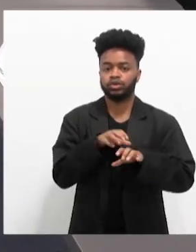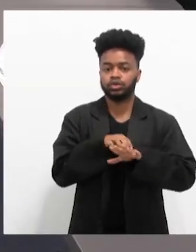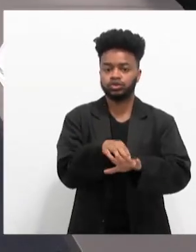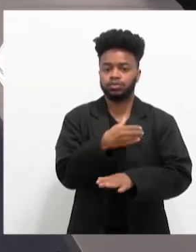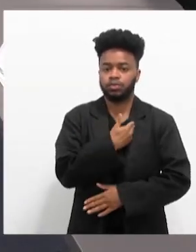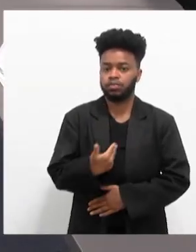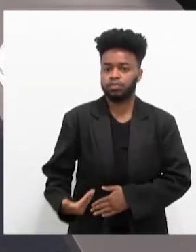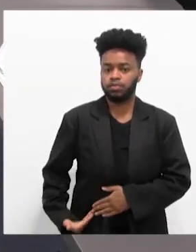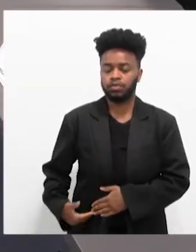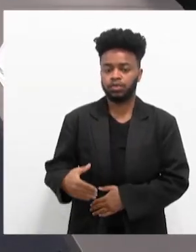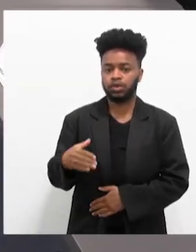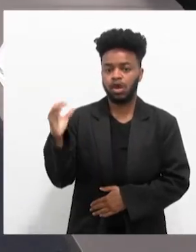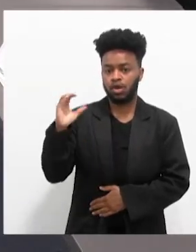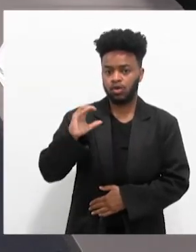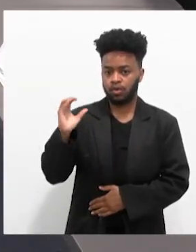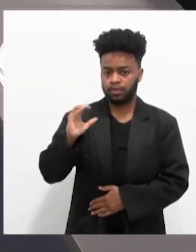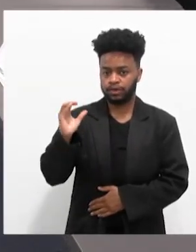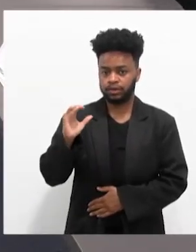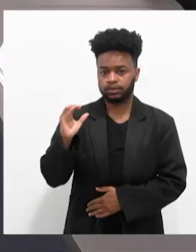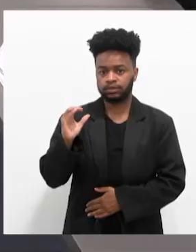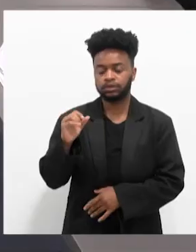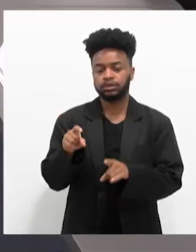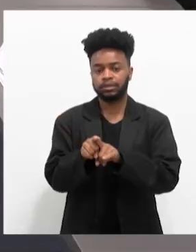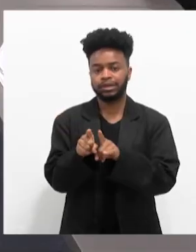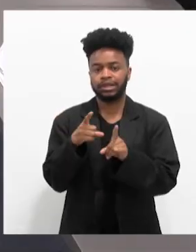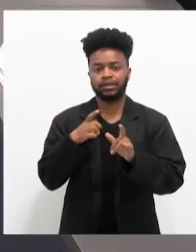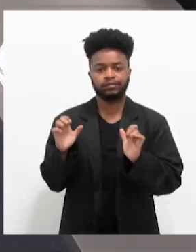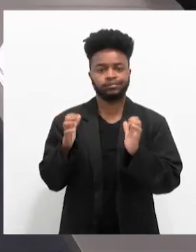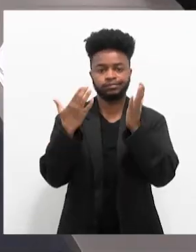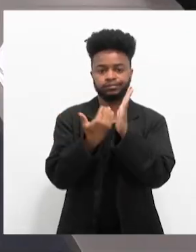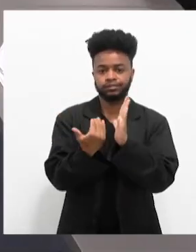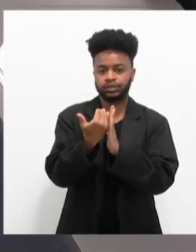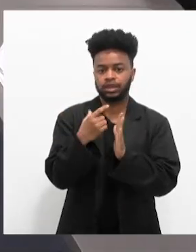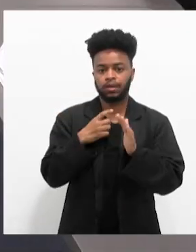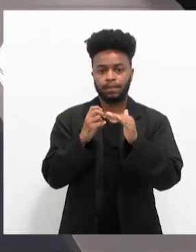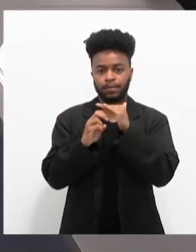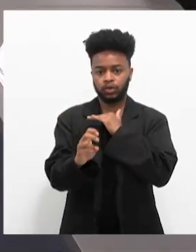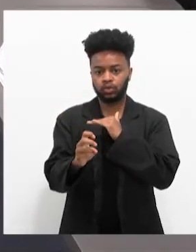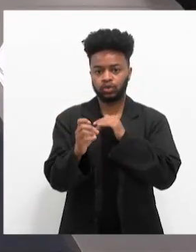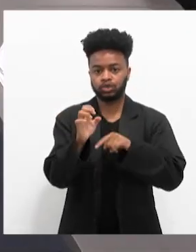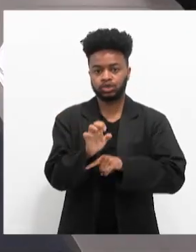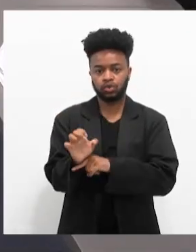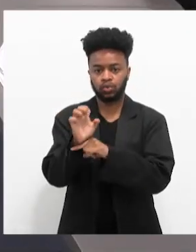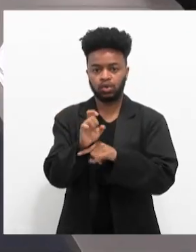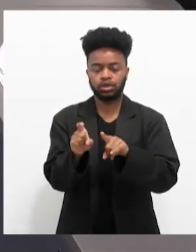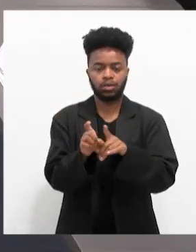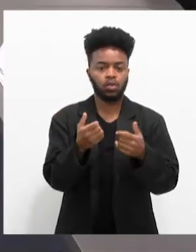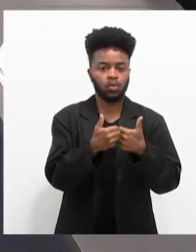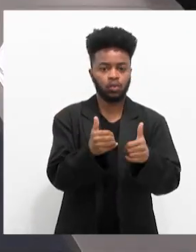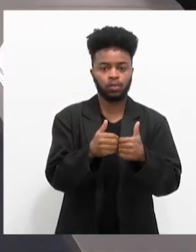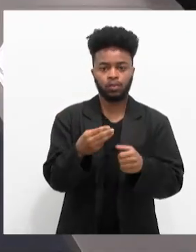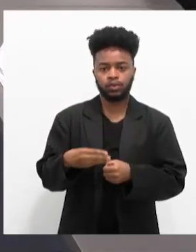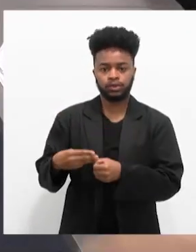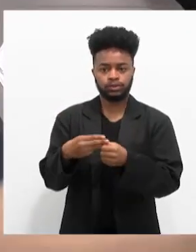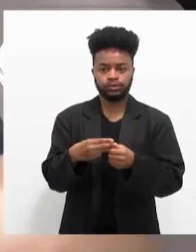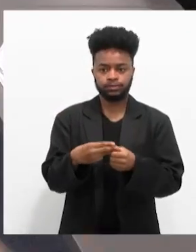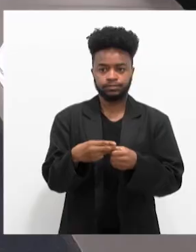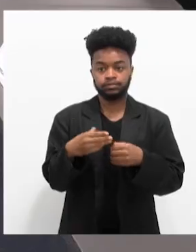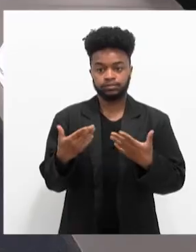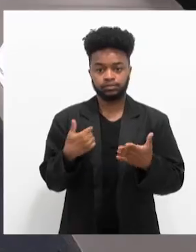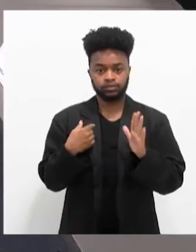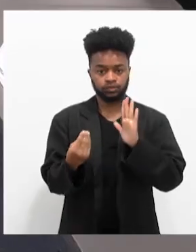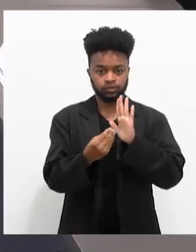em Copacabana, nos grandes eventos, o metrô é estadual e os ônibus são municipais. Aí aqui eu